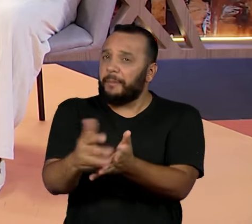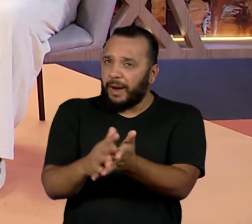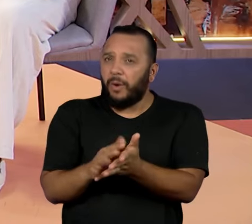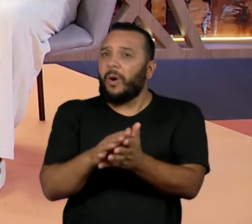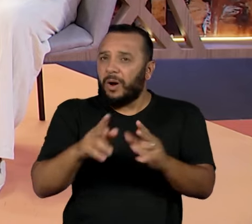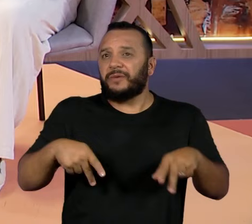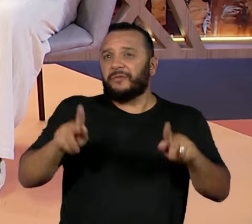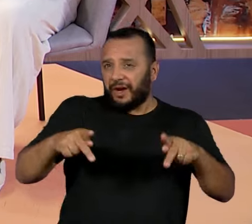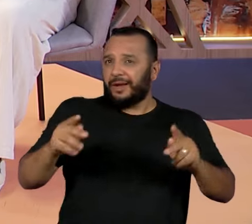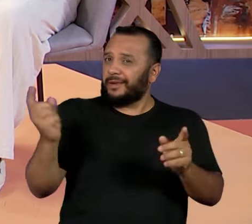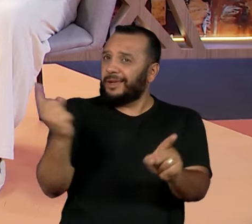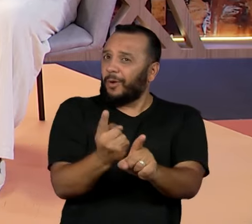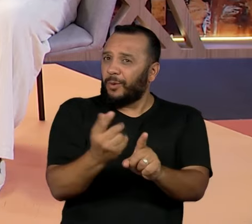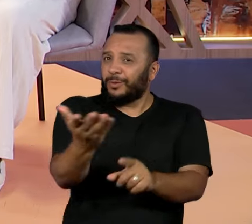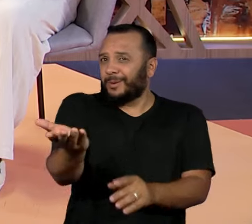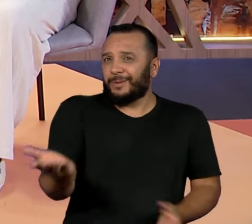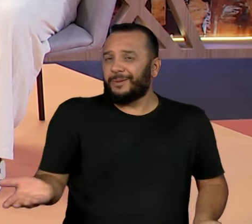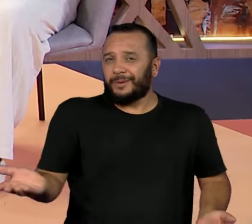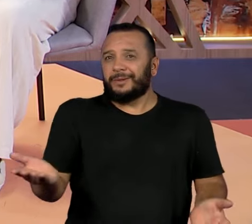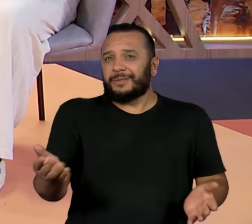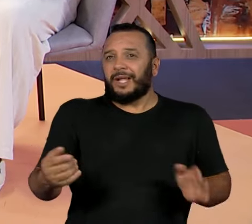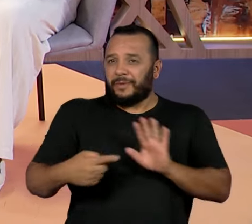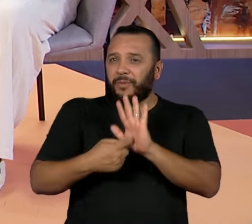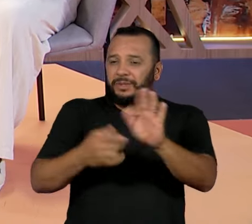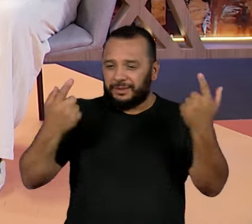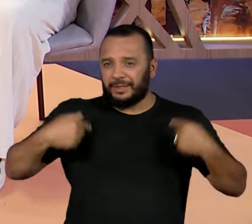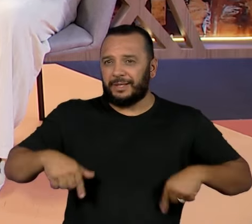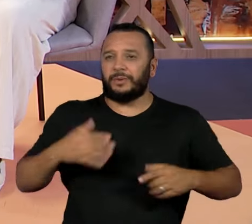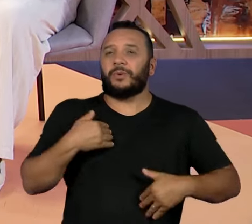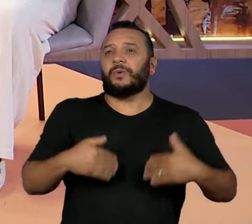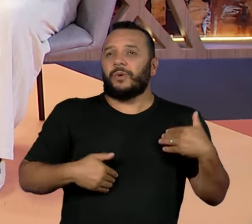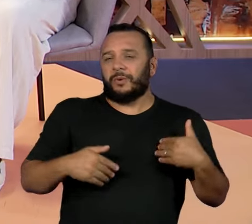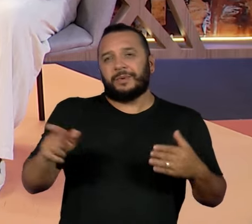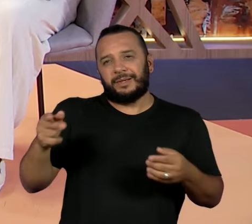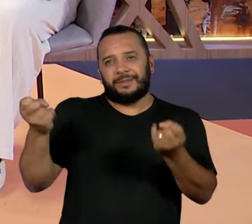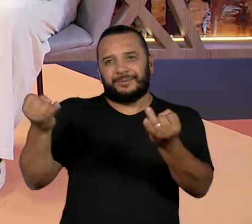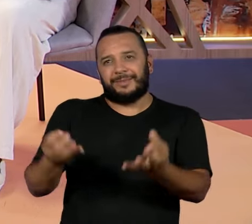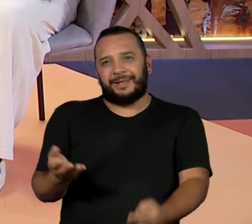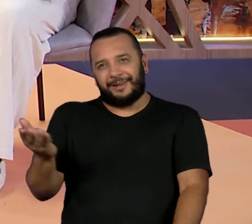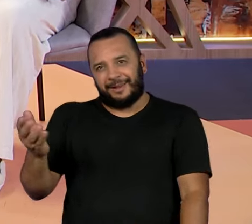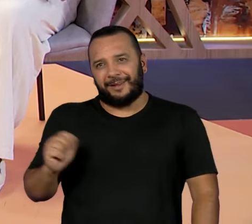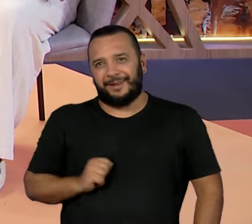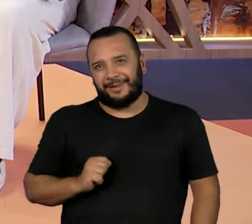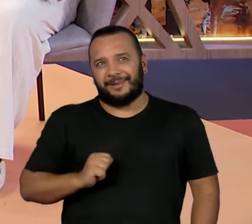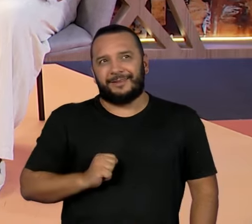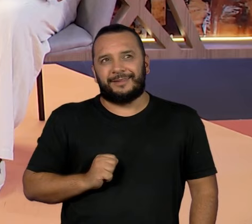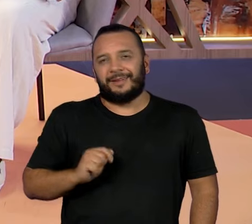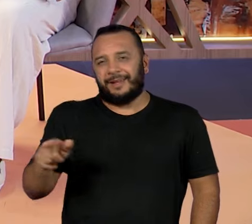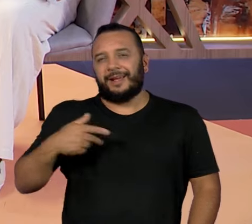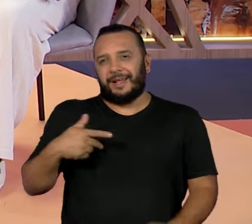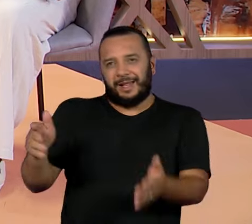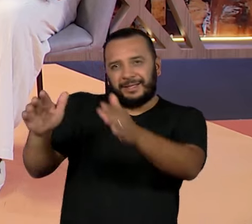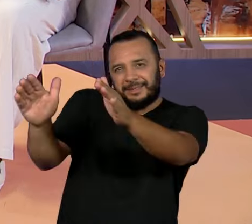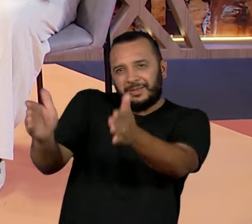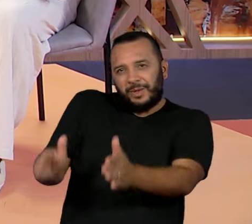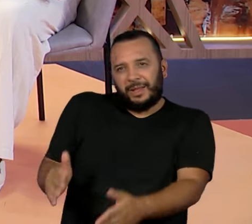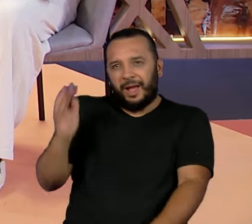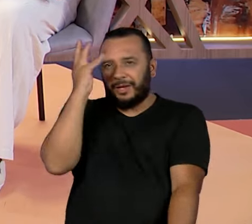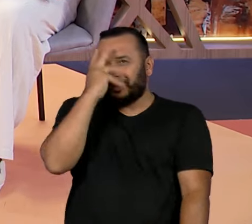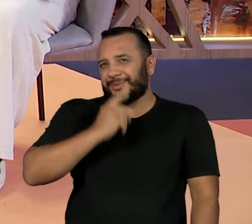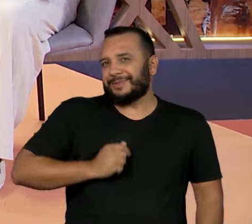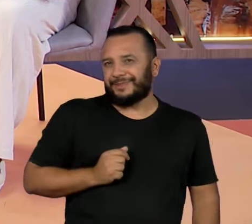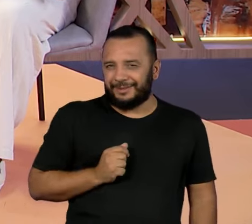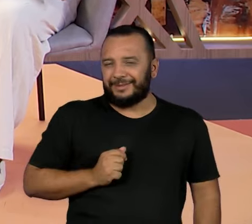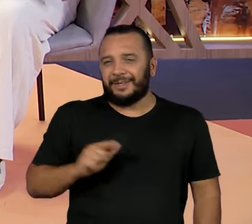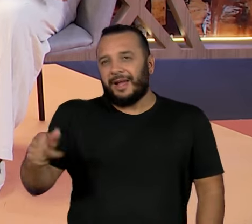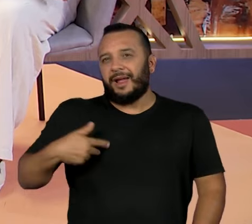dizer, estavam se expressando. Estavam. Ele a descreve, né, com a sensualidade dela. Né, ela estava lá